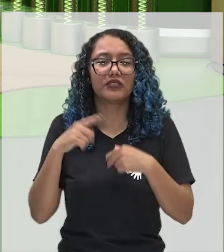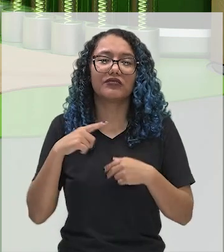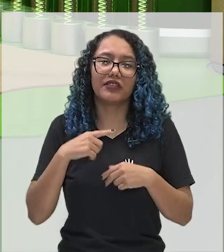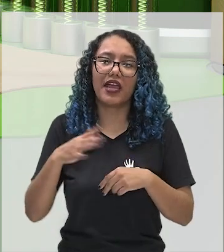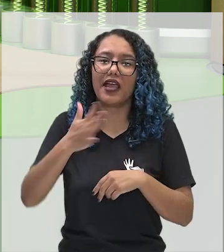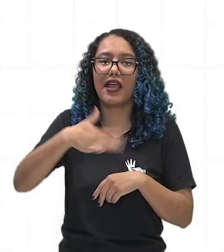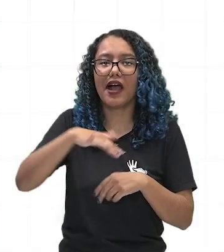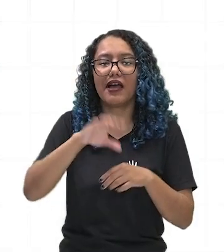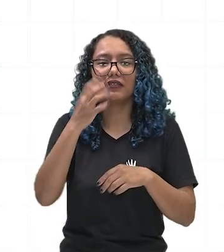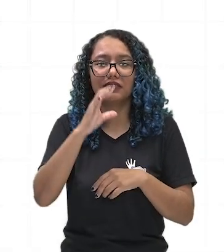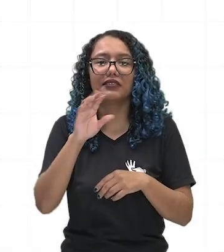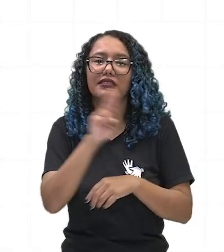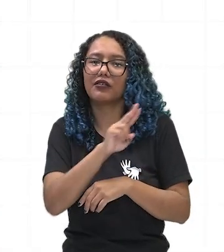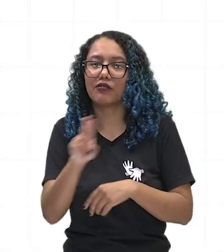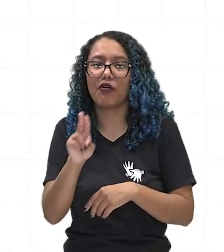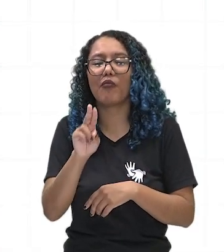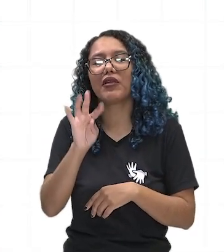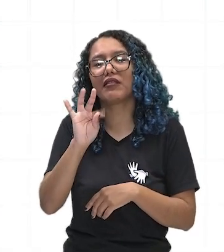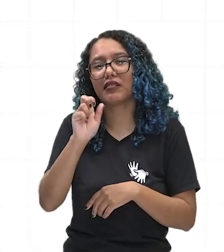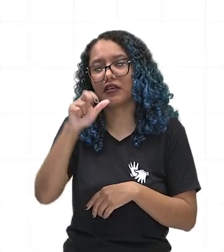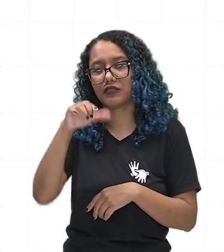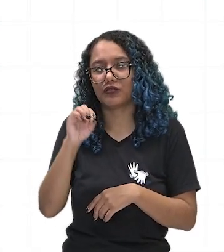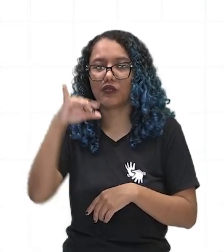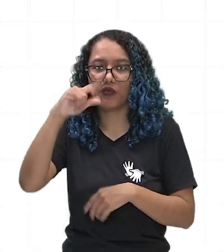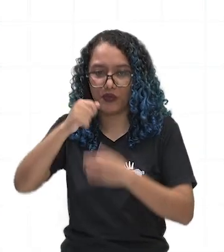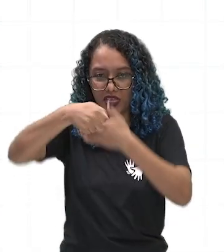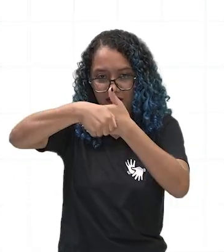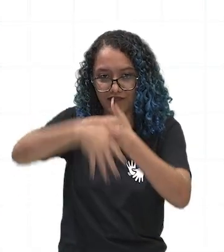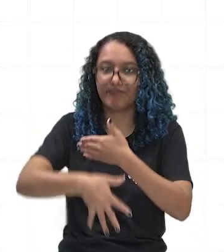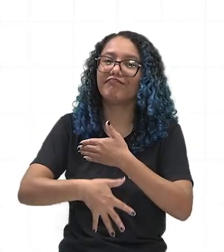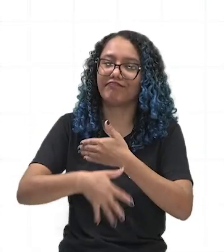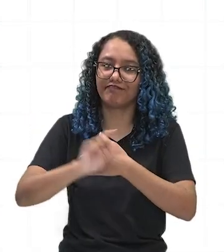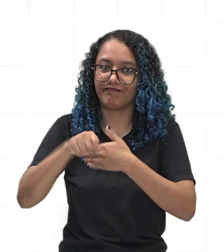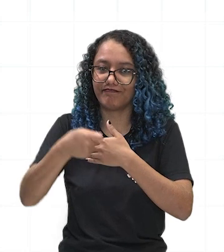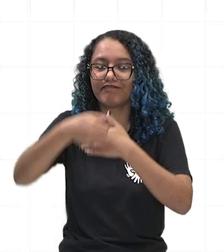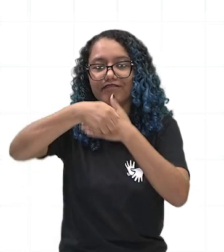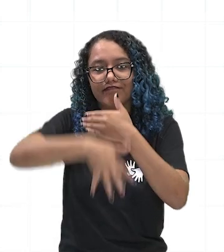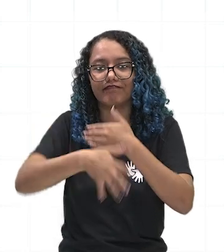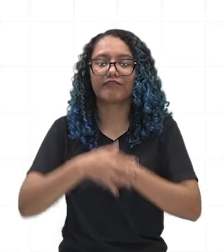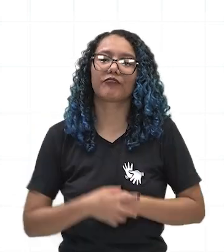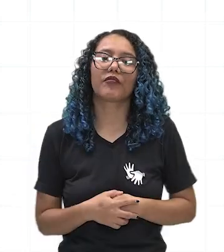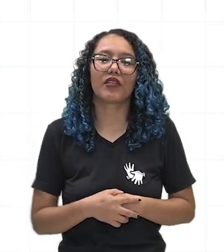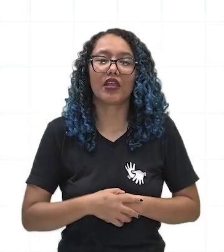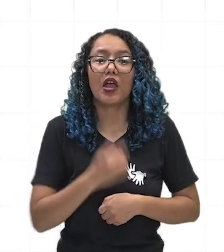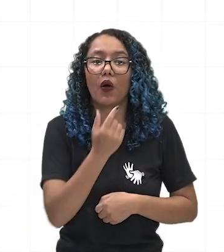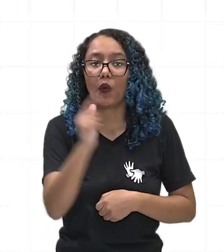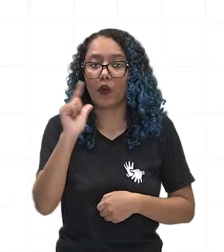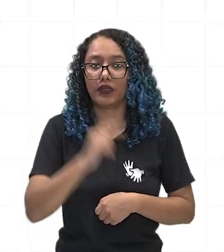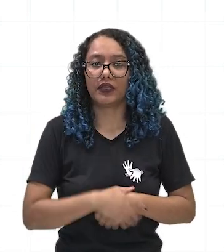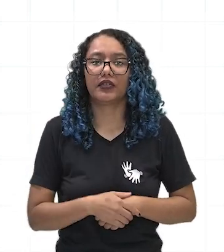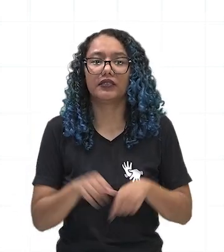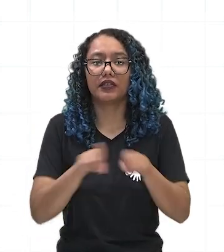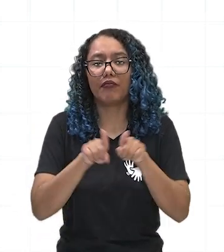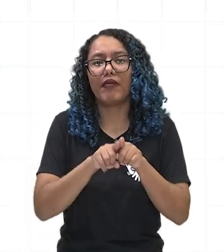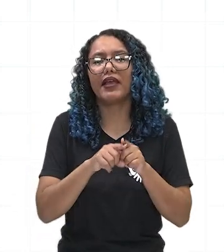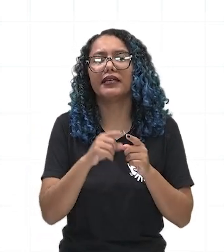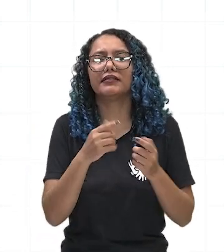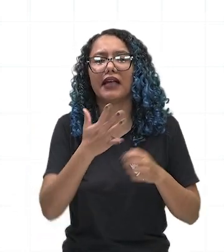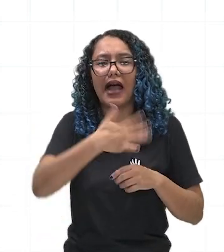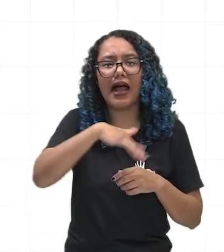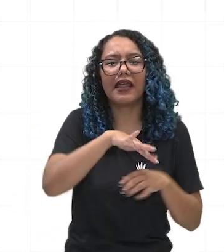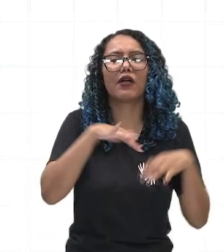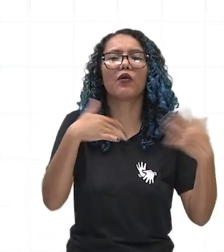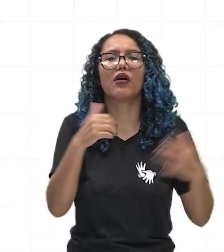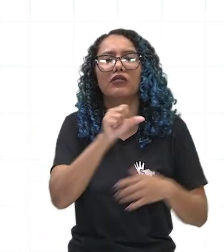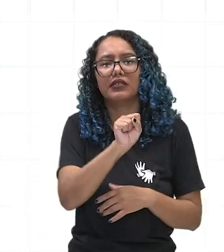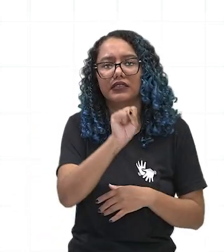E a gente vai avançando para ver um pouquinho mais sobre ela. A gente também tem outra ciência que é a sistemática.